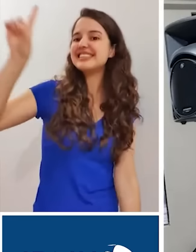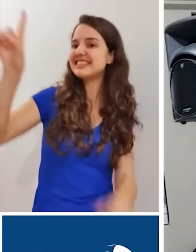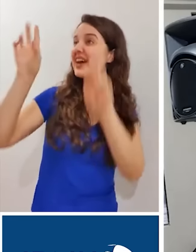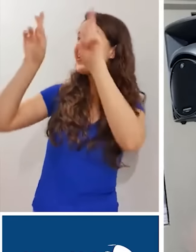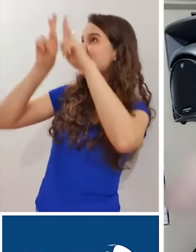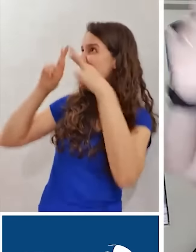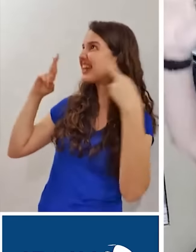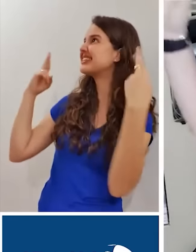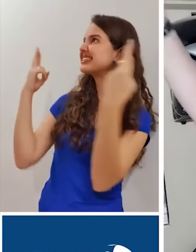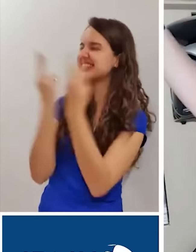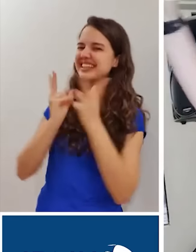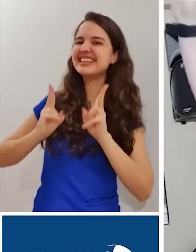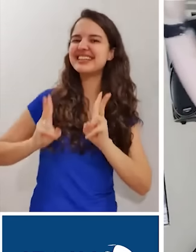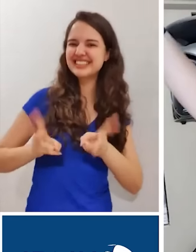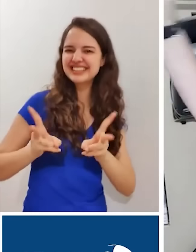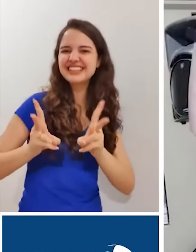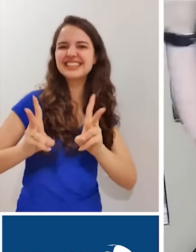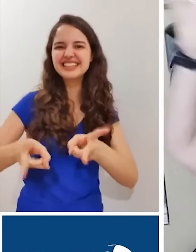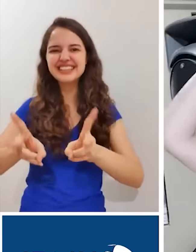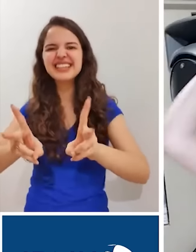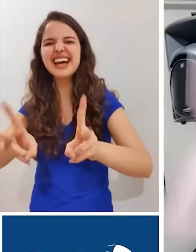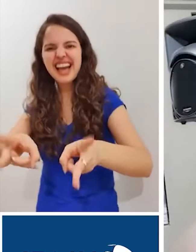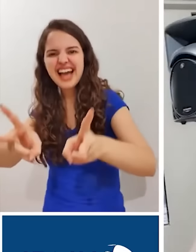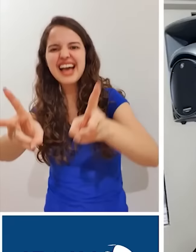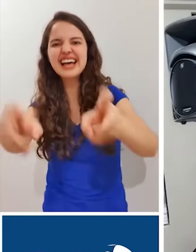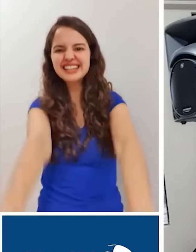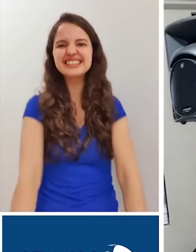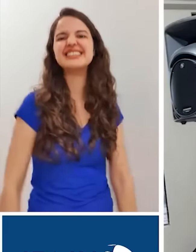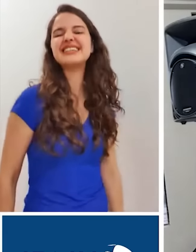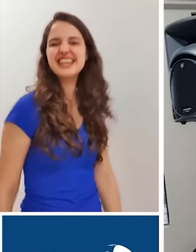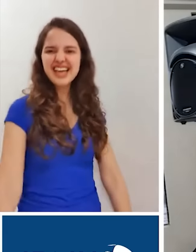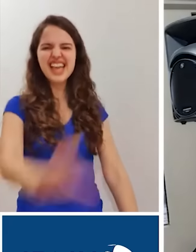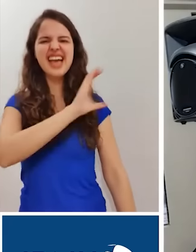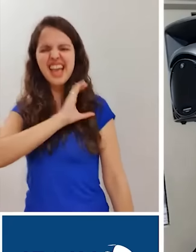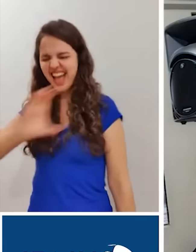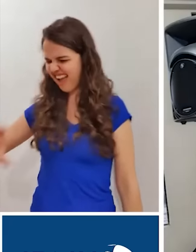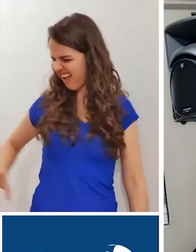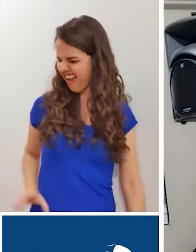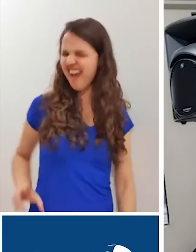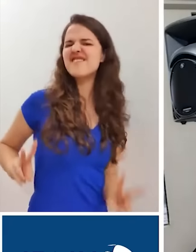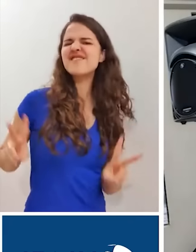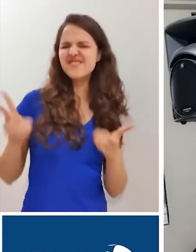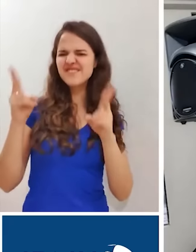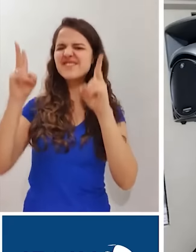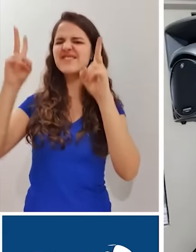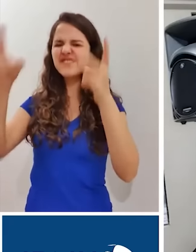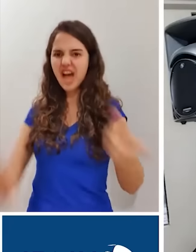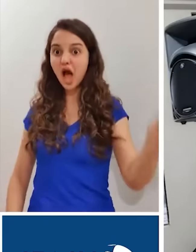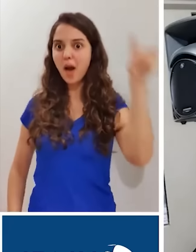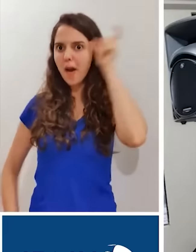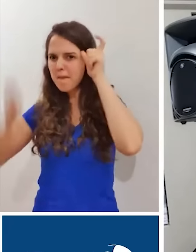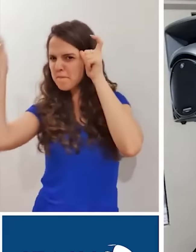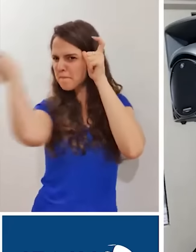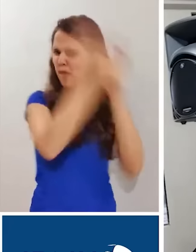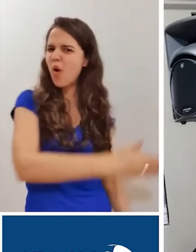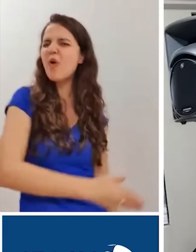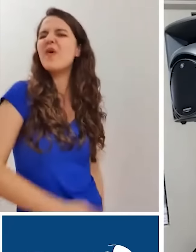sempre no nome de Cristo cai o inimigo e bradaremos